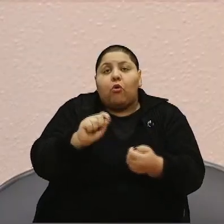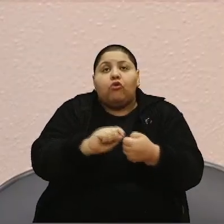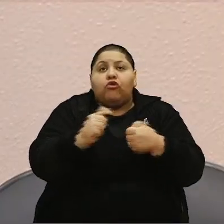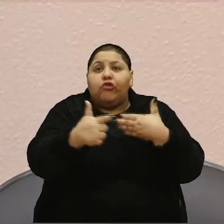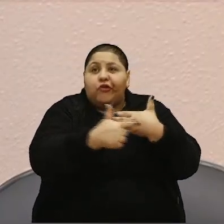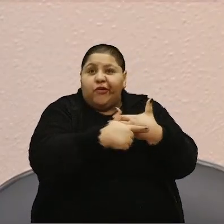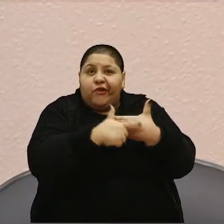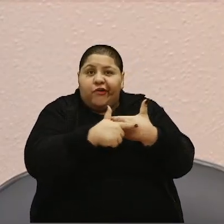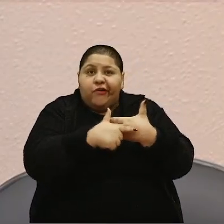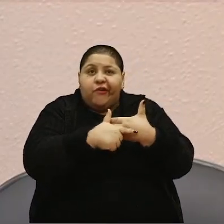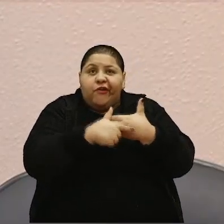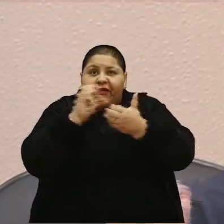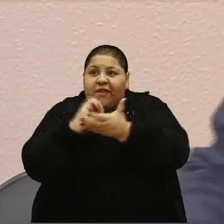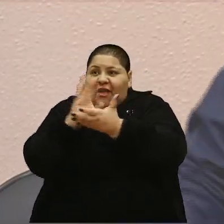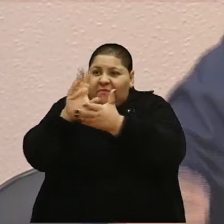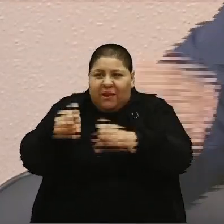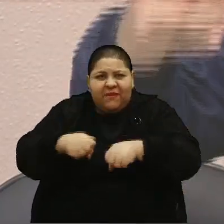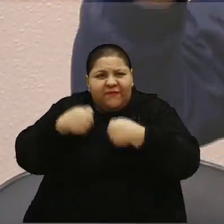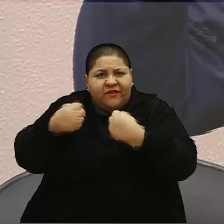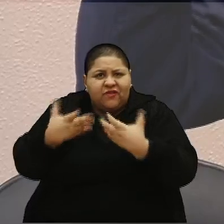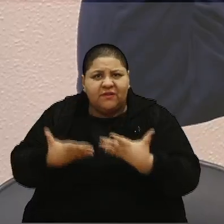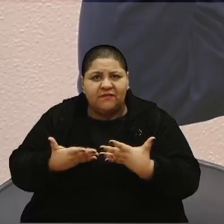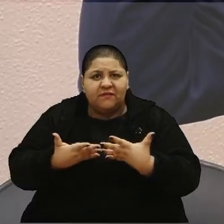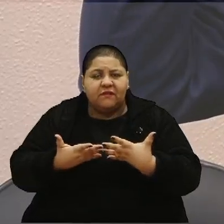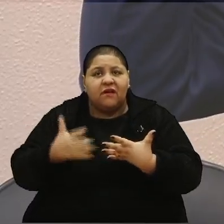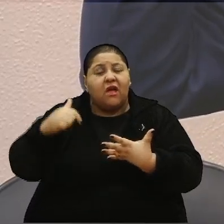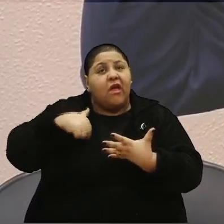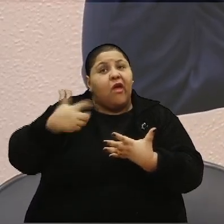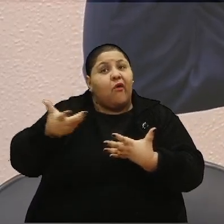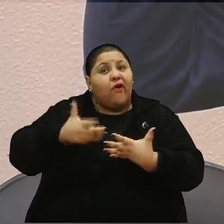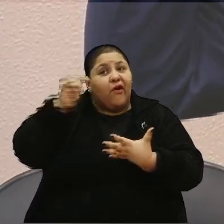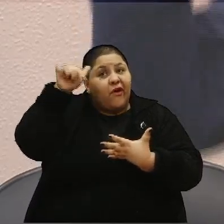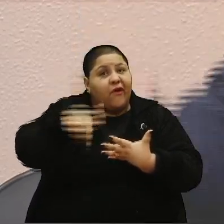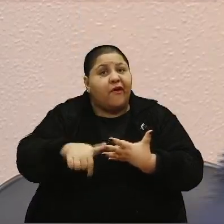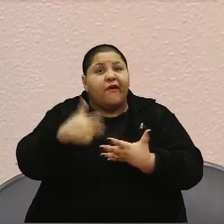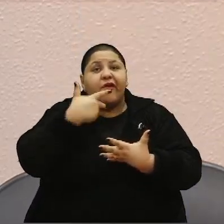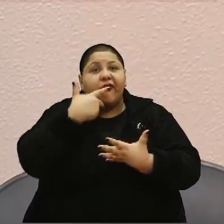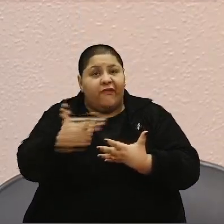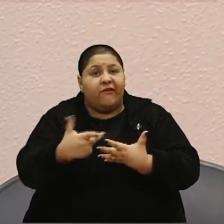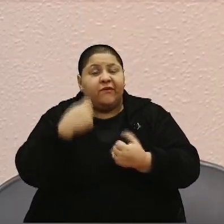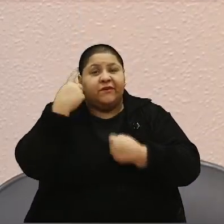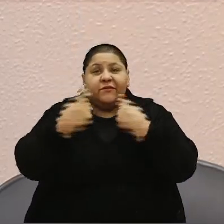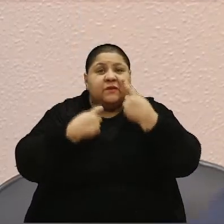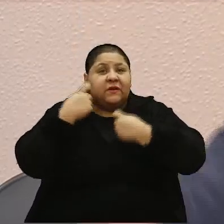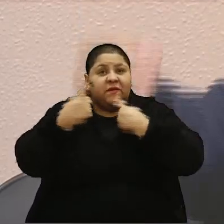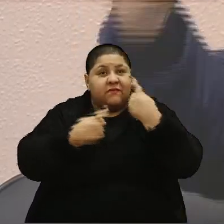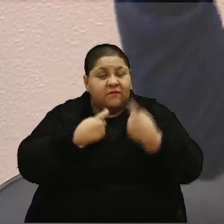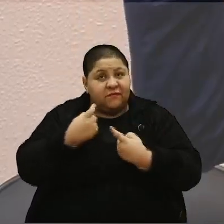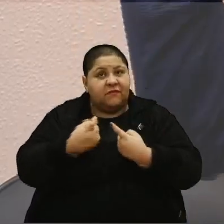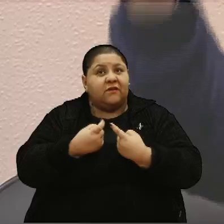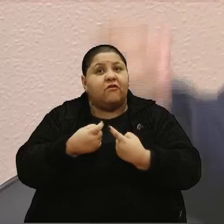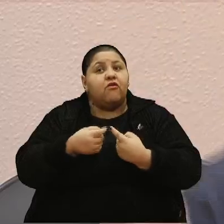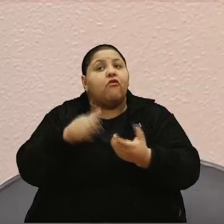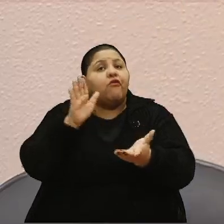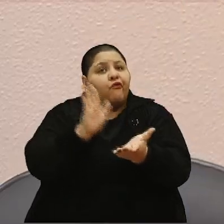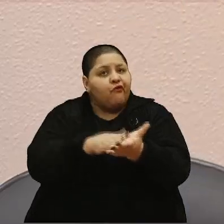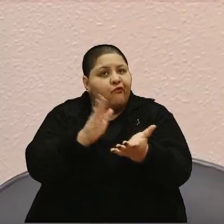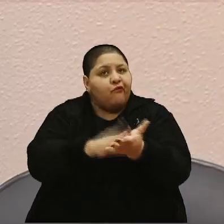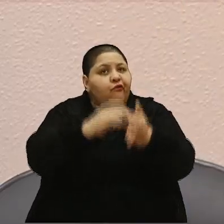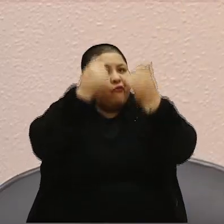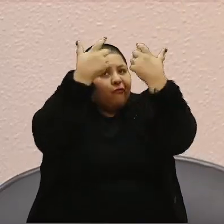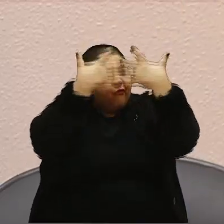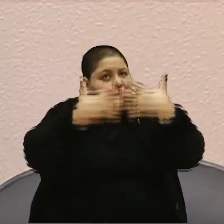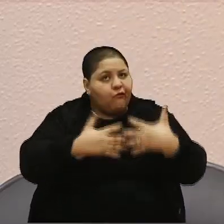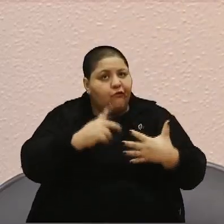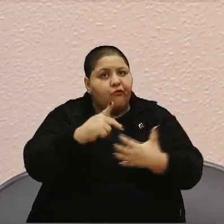aí para a defensoria. Então, olha, eu quero deixar aqui essa minha fala de preocupação. Vou cobrar explicações do